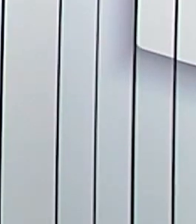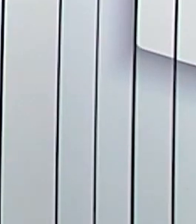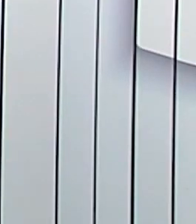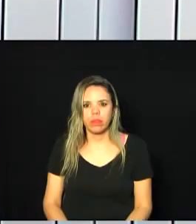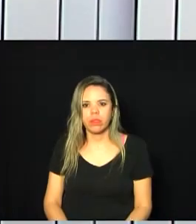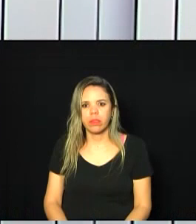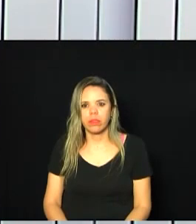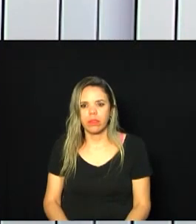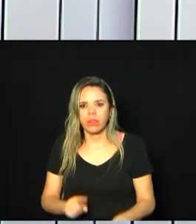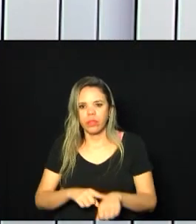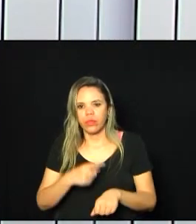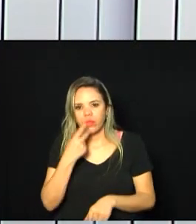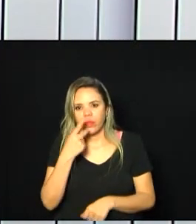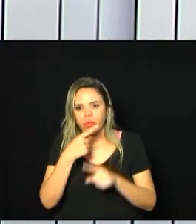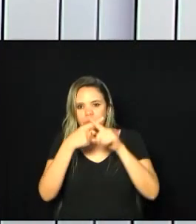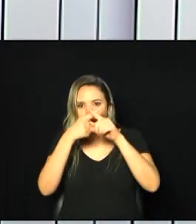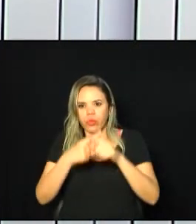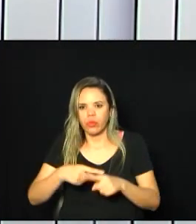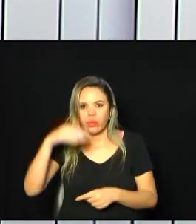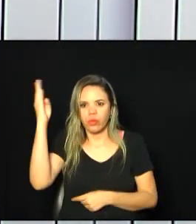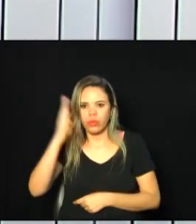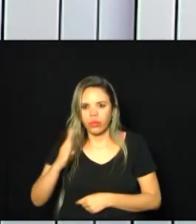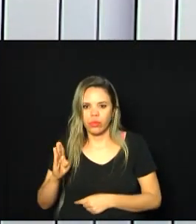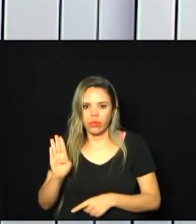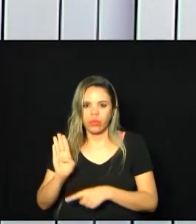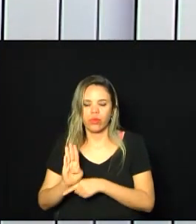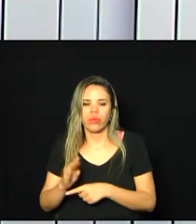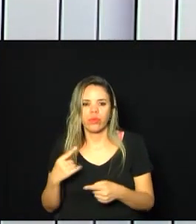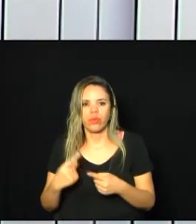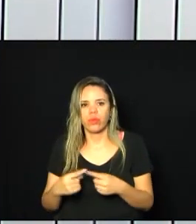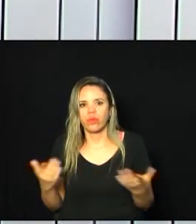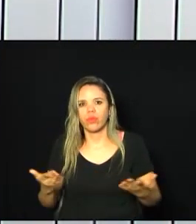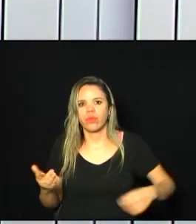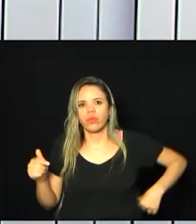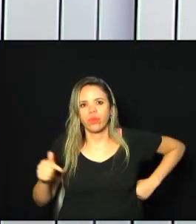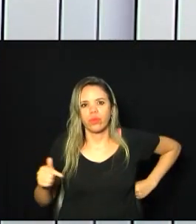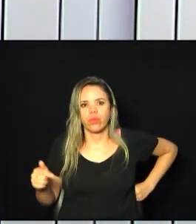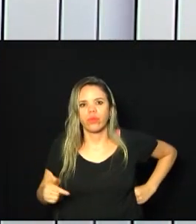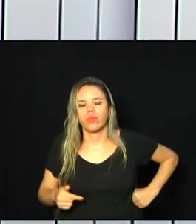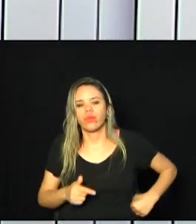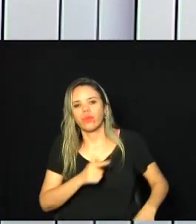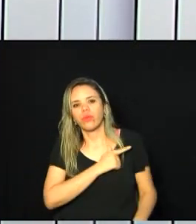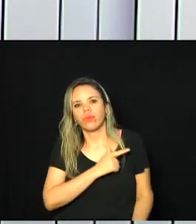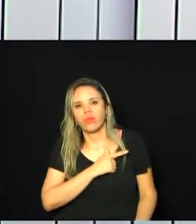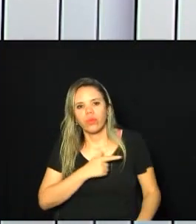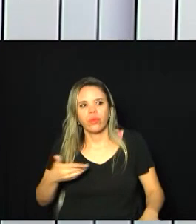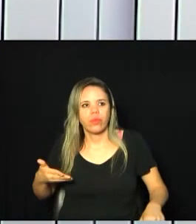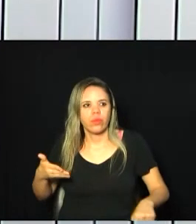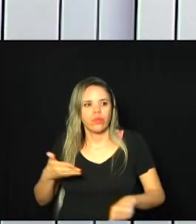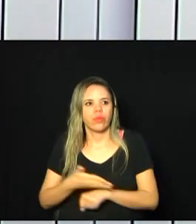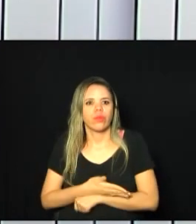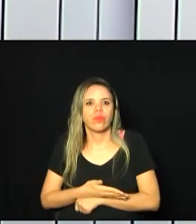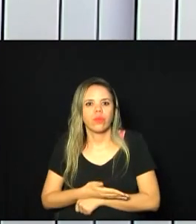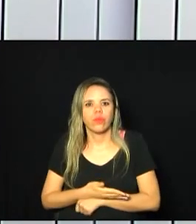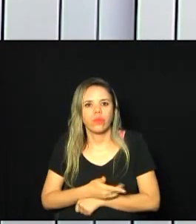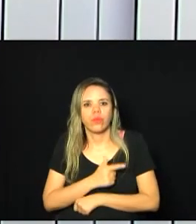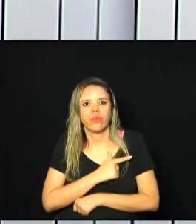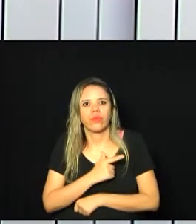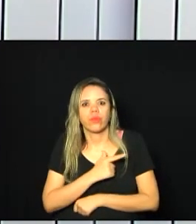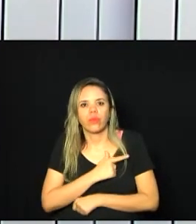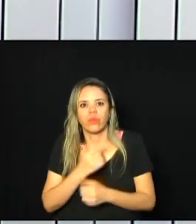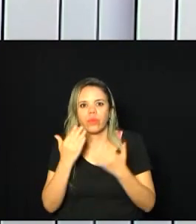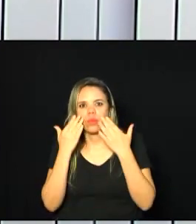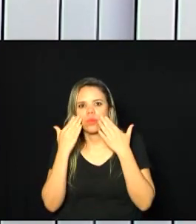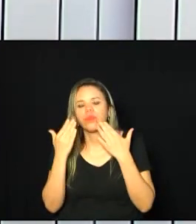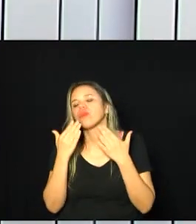Hora de nós falarmos sobre o Campeonato Brasileiro da Série B, porque hoje o Bugre entra em campo. Partida do Guarani diante